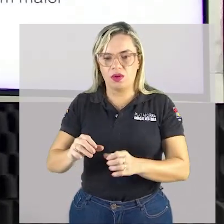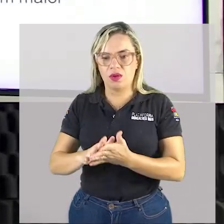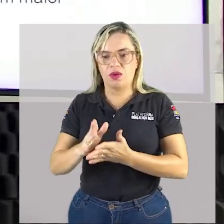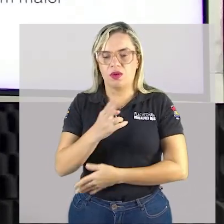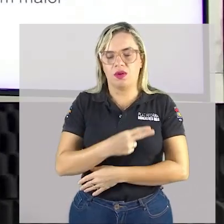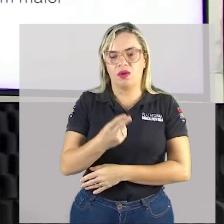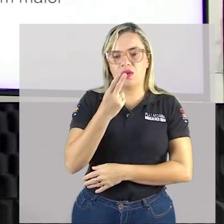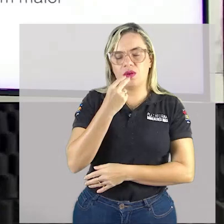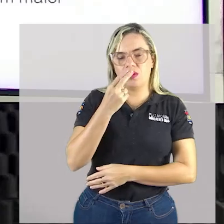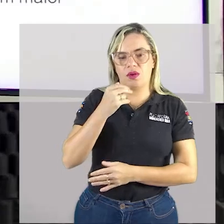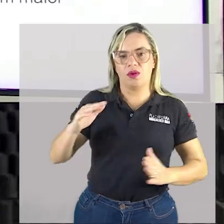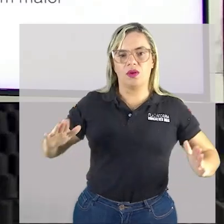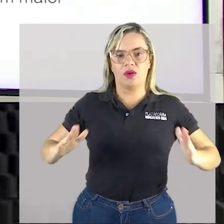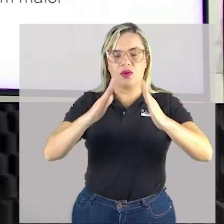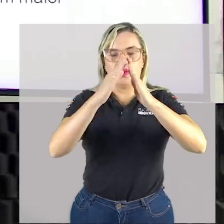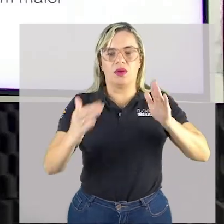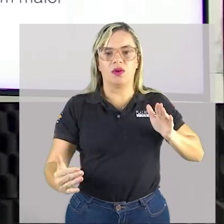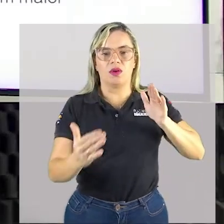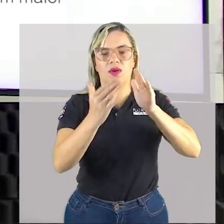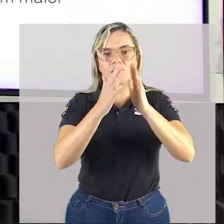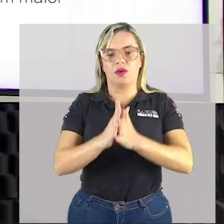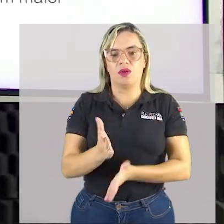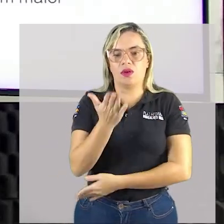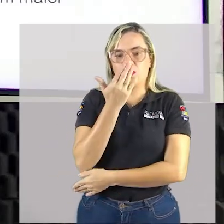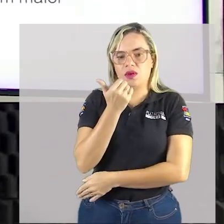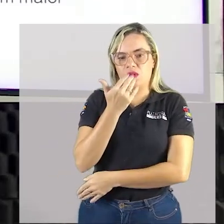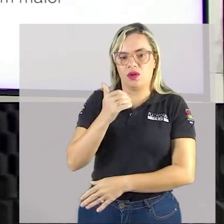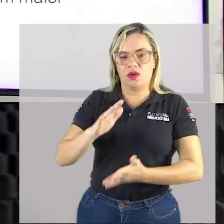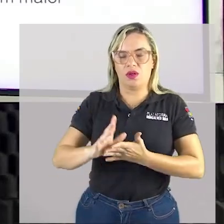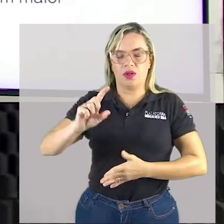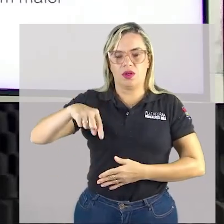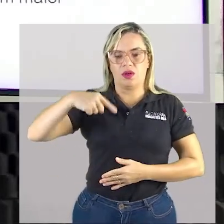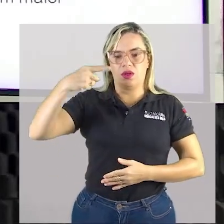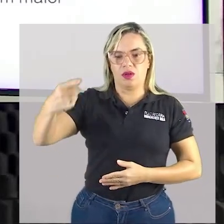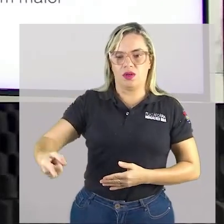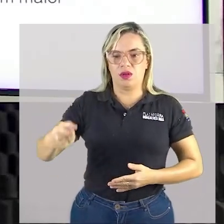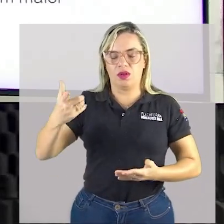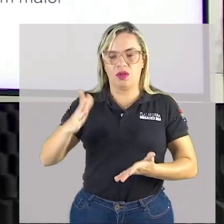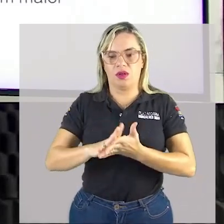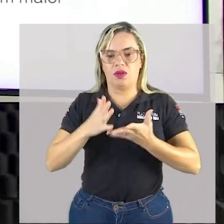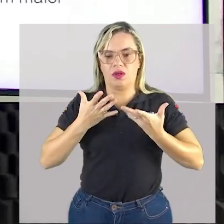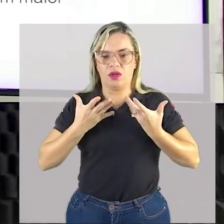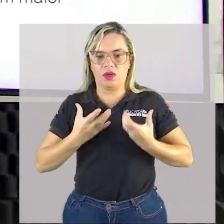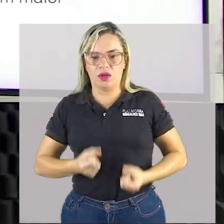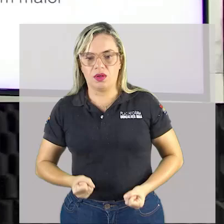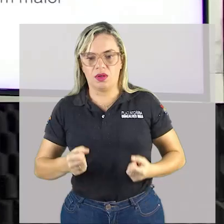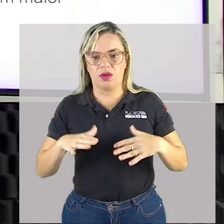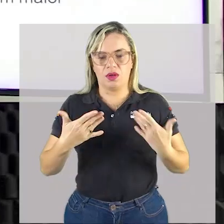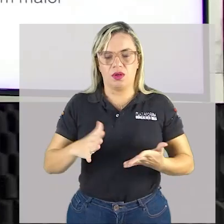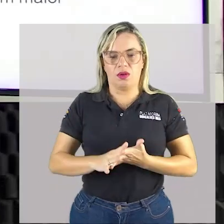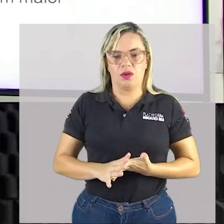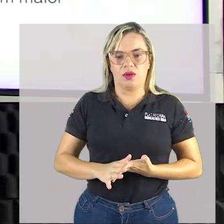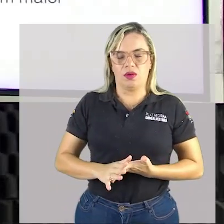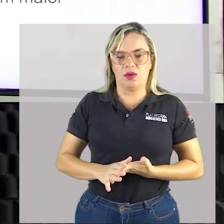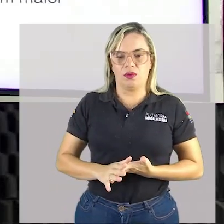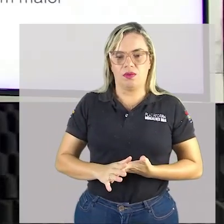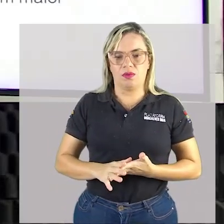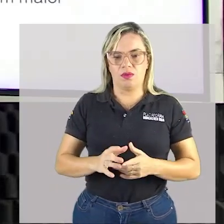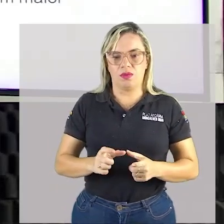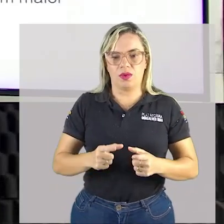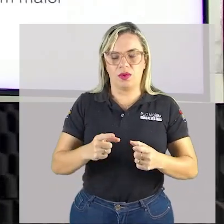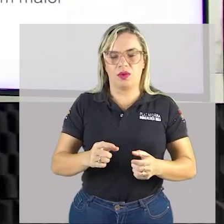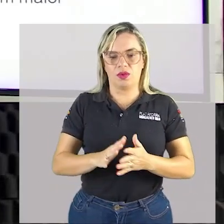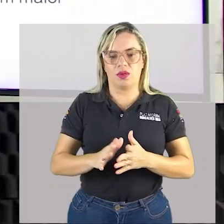chamado Pirâmide Alimentar, mais tarde adotado pelo Departamento de Agricultura dos